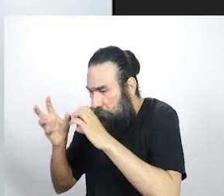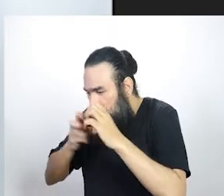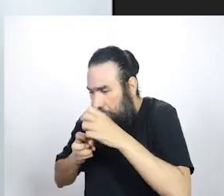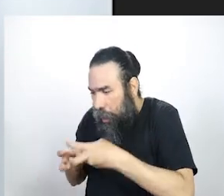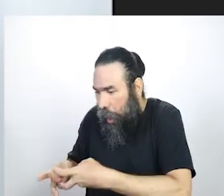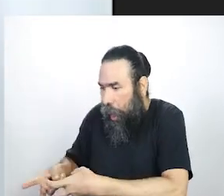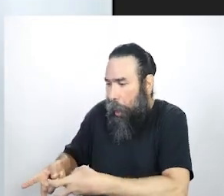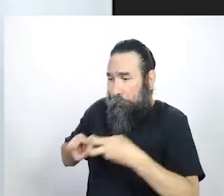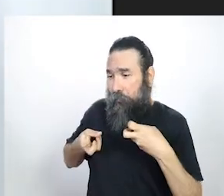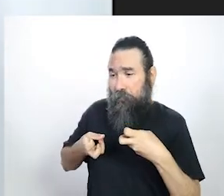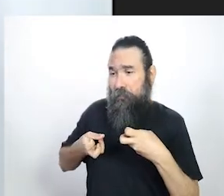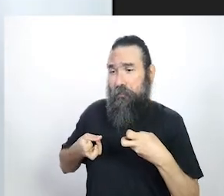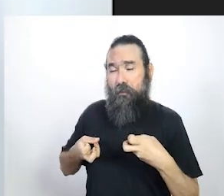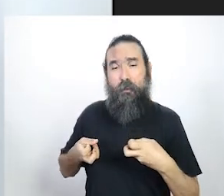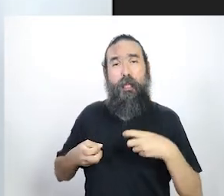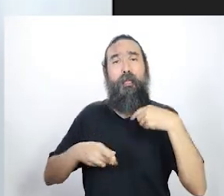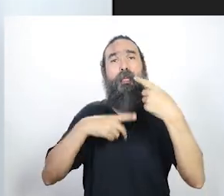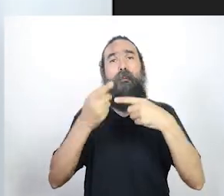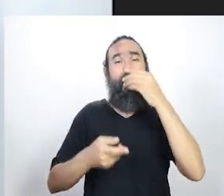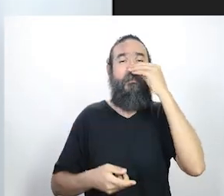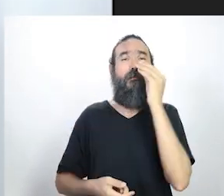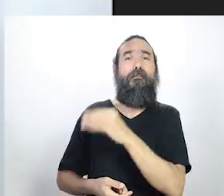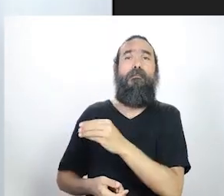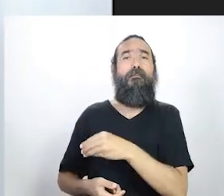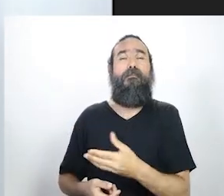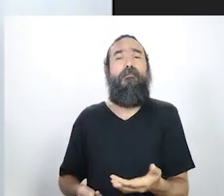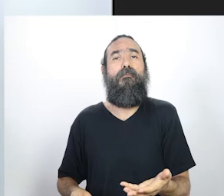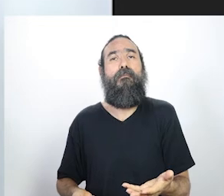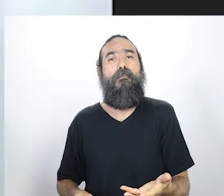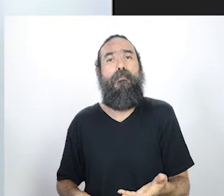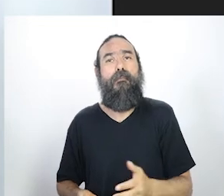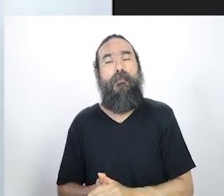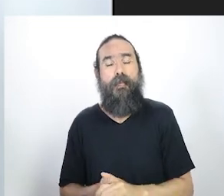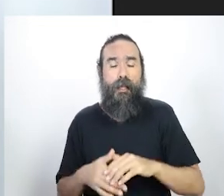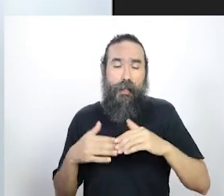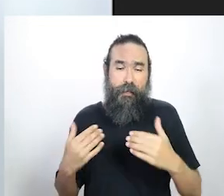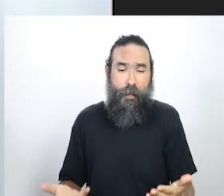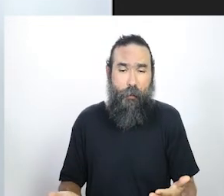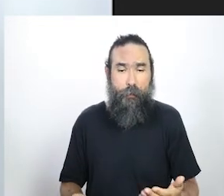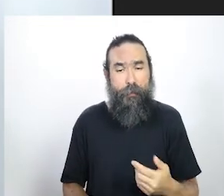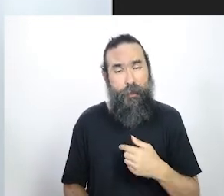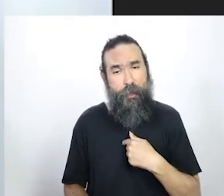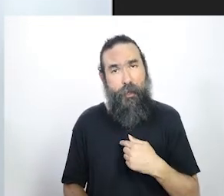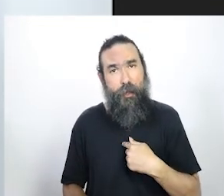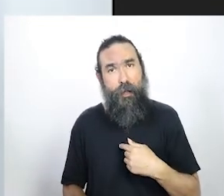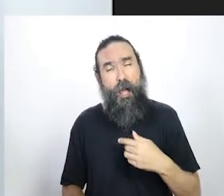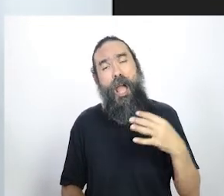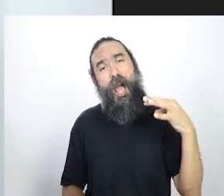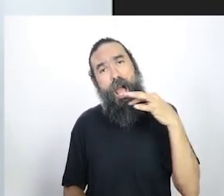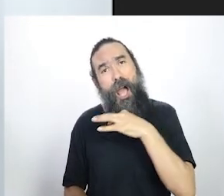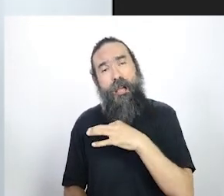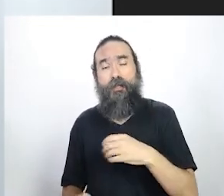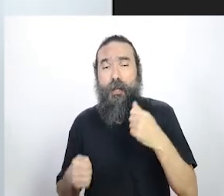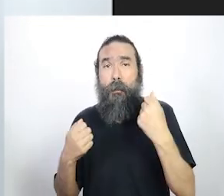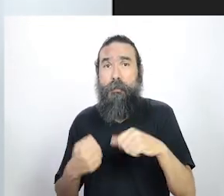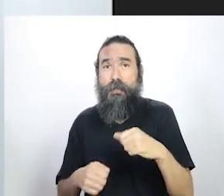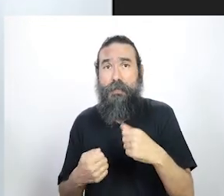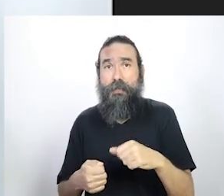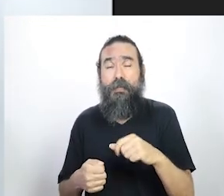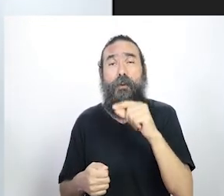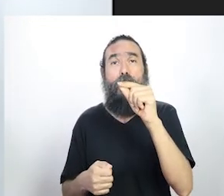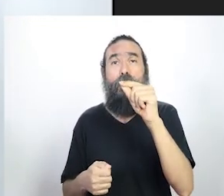ter condição de estar no debate, estar falando sobre isso. Então, ao mesmo tempo que eu acho que tem que ter